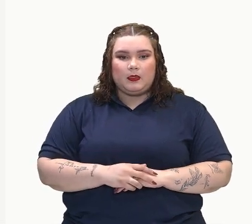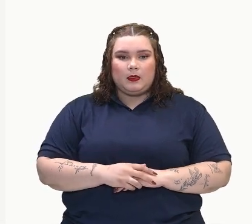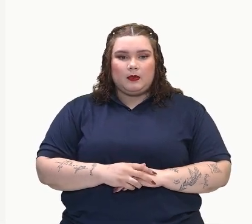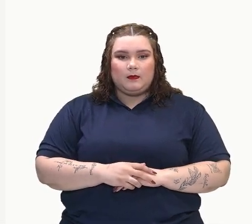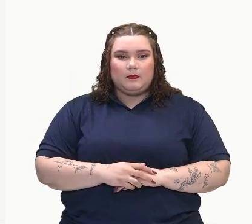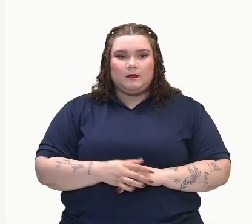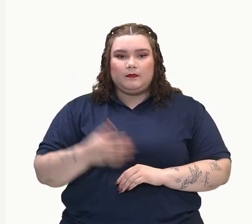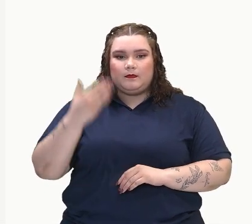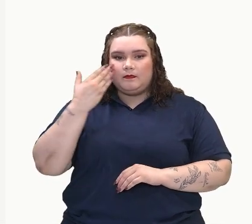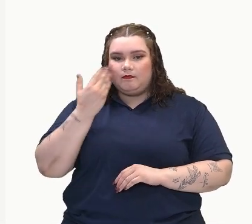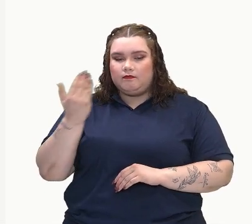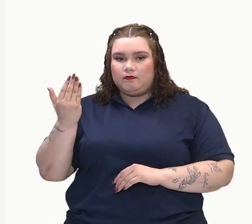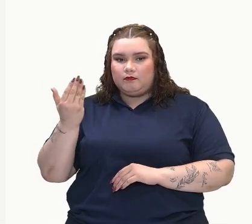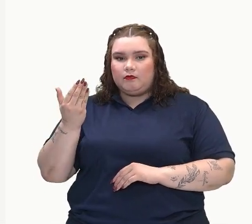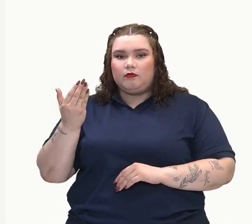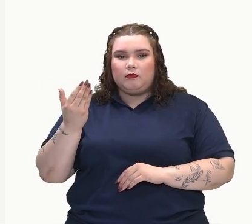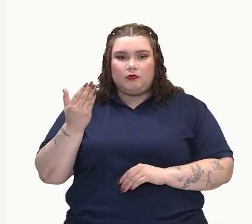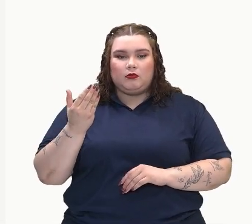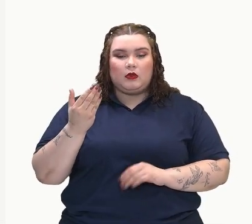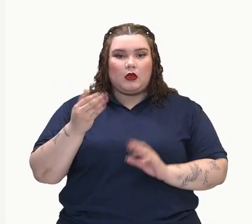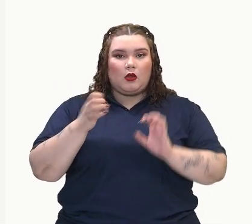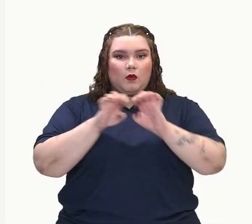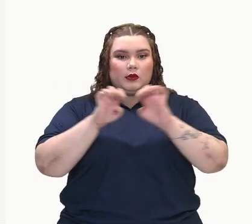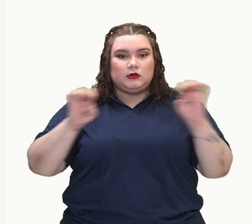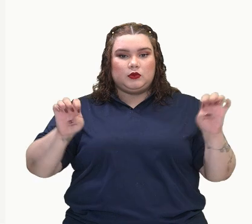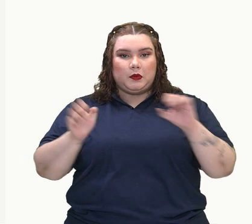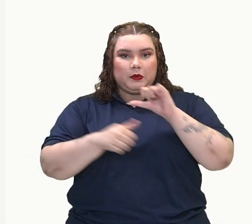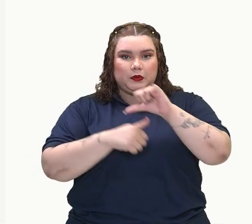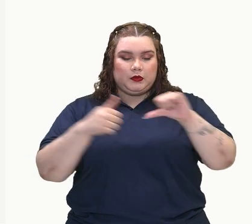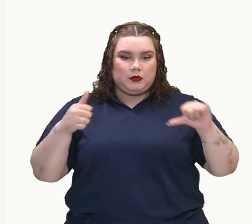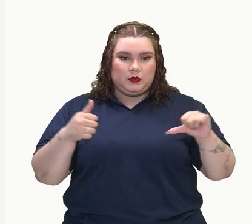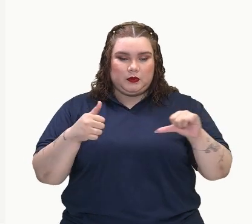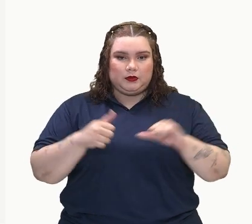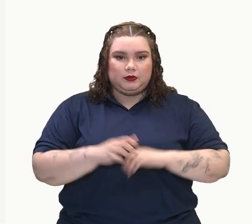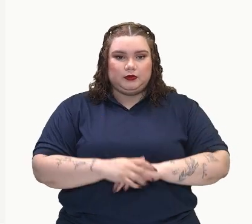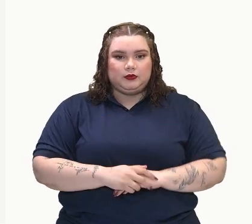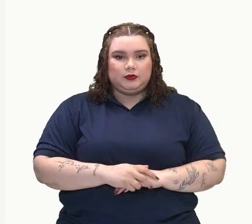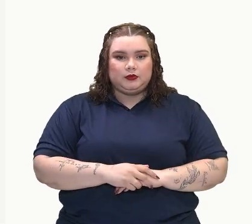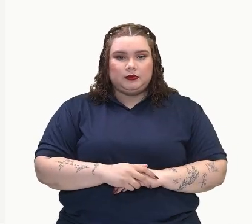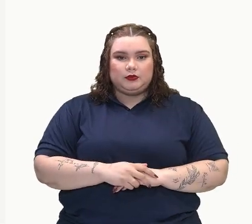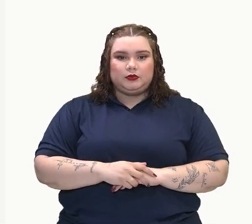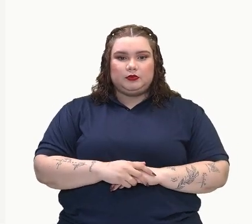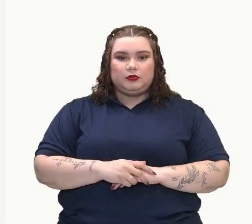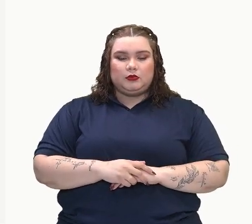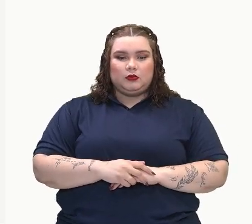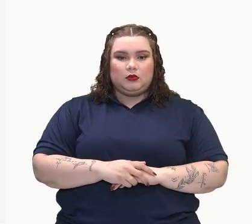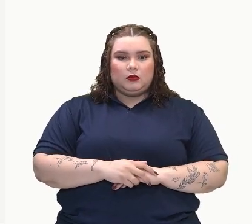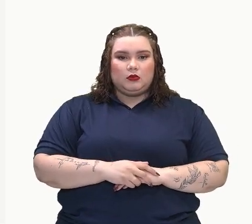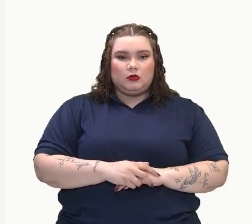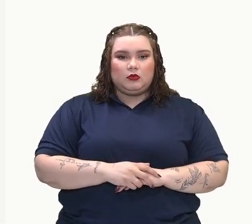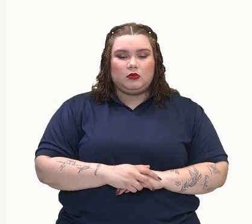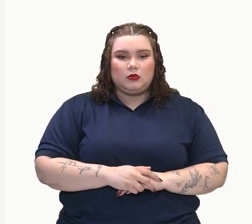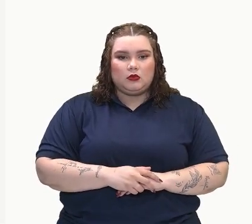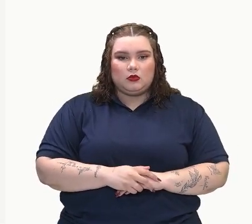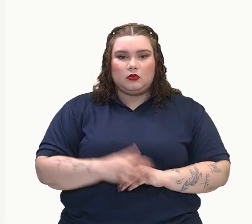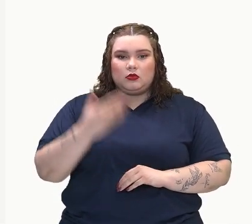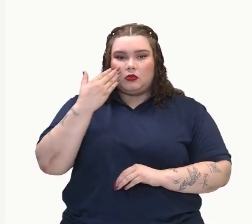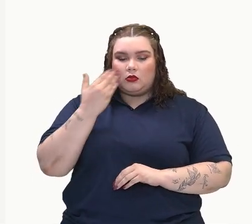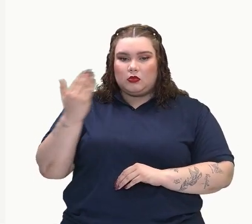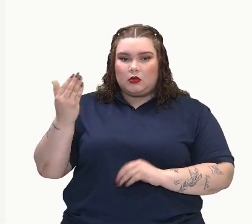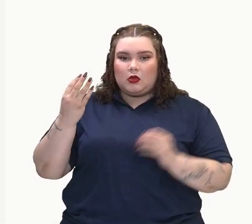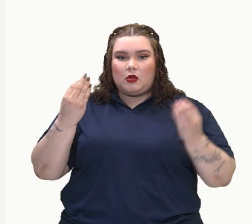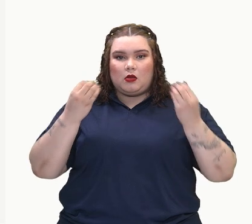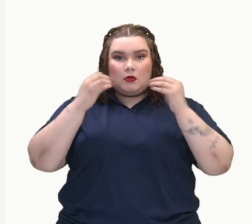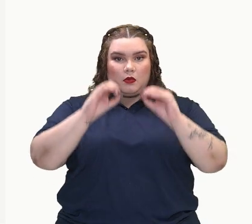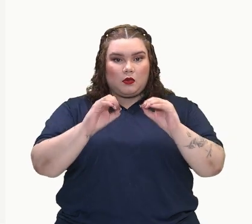Tá aqui ele, ó. Esse cidadão aqui e esse cidadão aqui. E vai entrar o próximo aqui, que é y mais 3 ao quadrado menos 9.